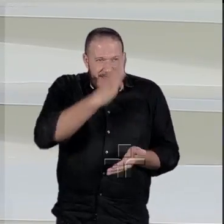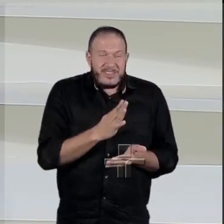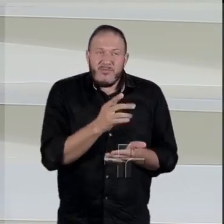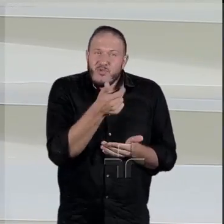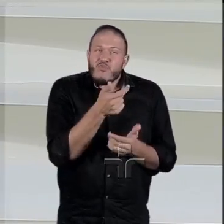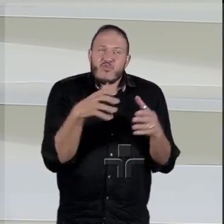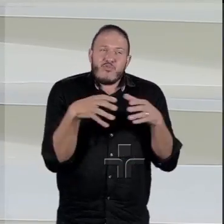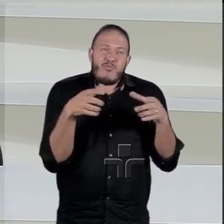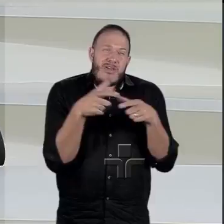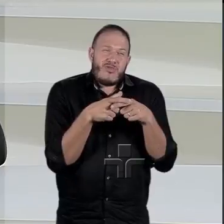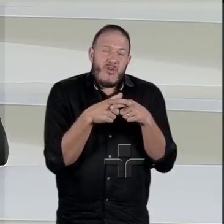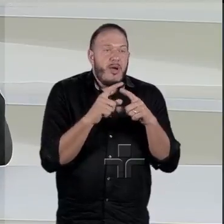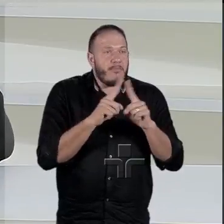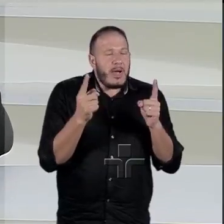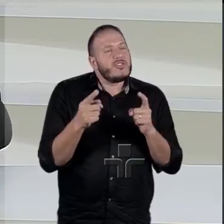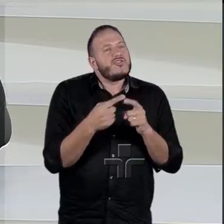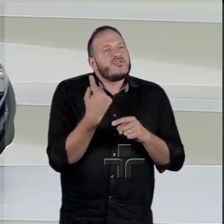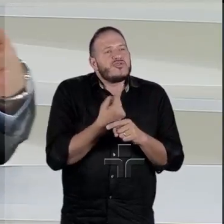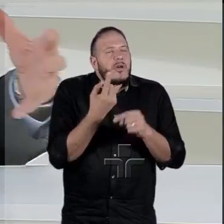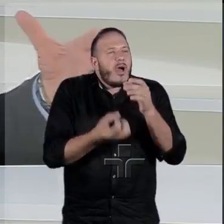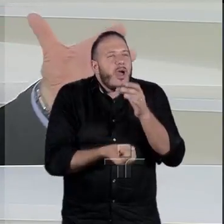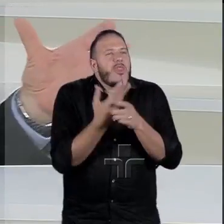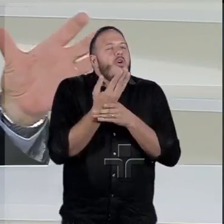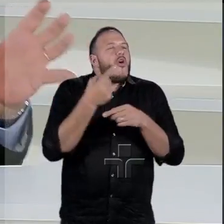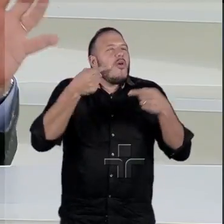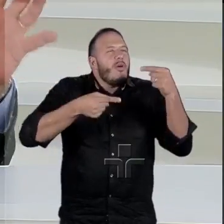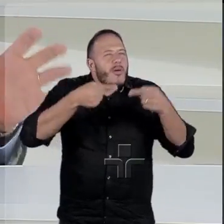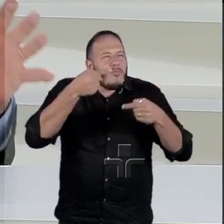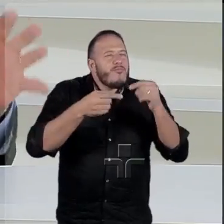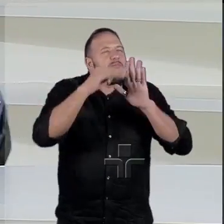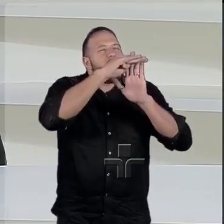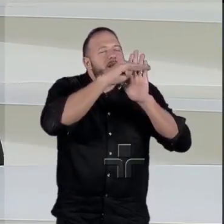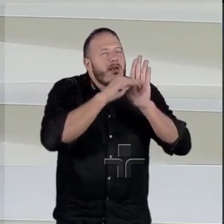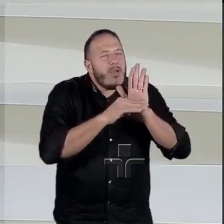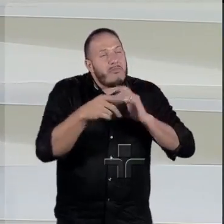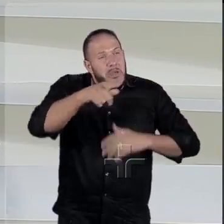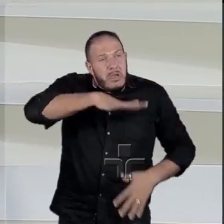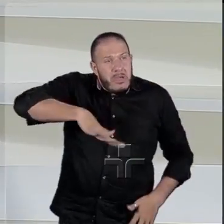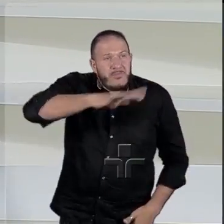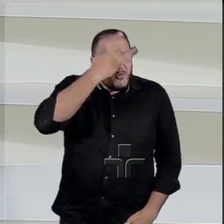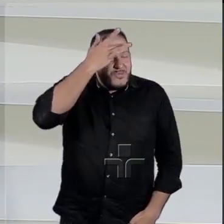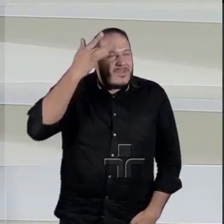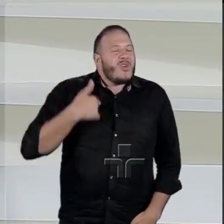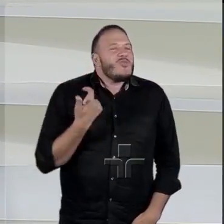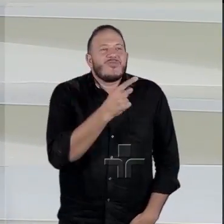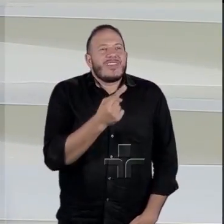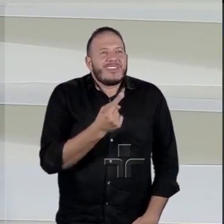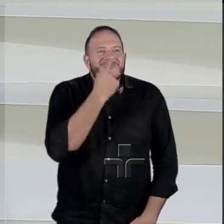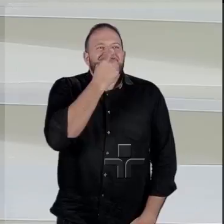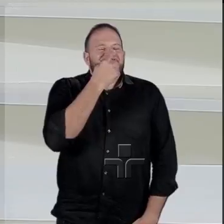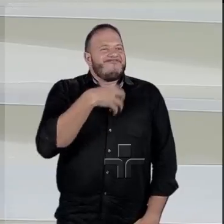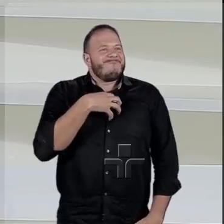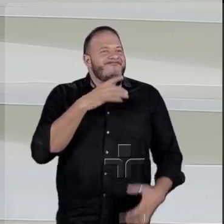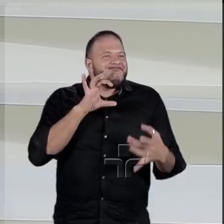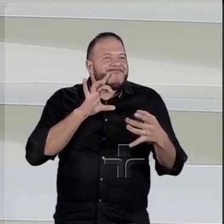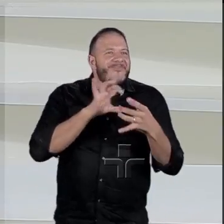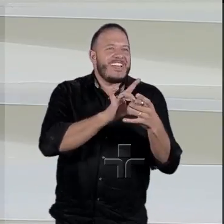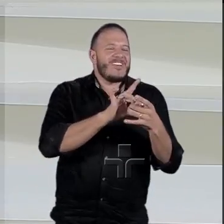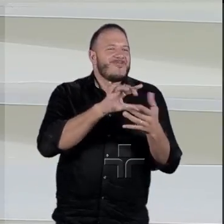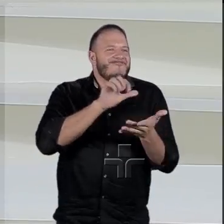desenvolveu políticas que abarcam a população que não tem essa relação permanente de